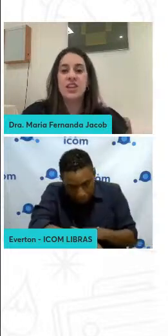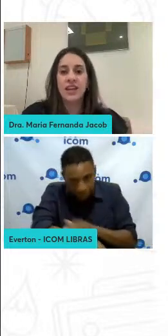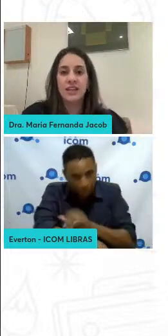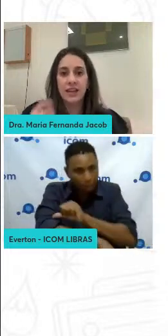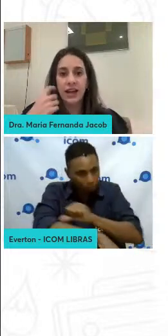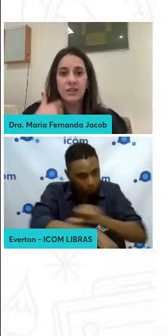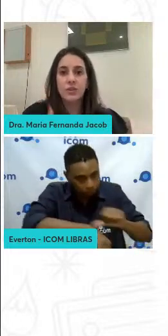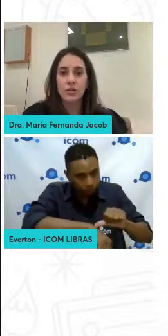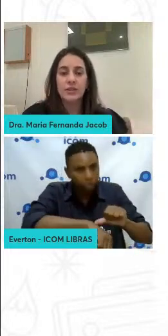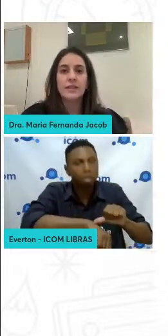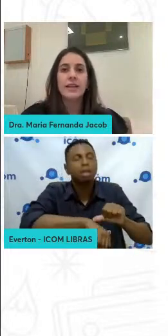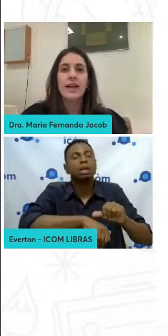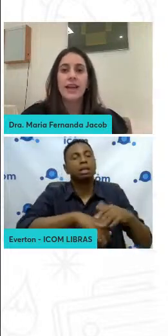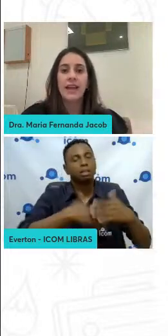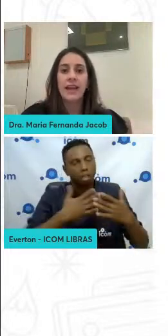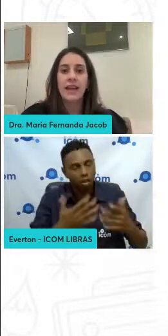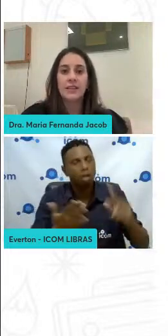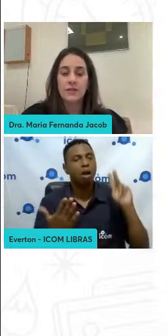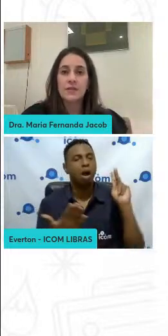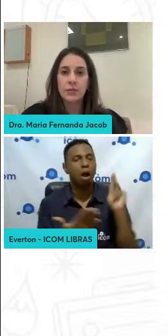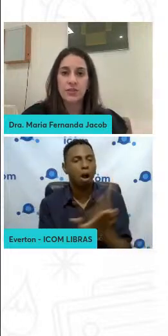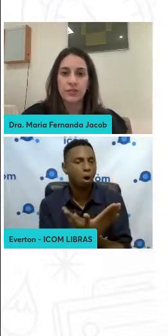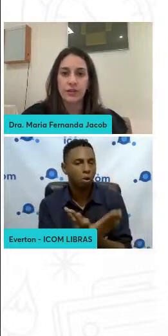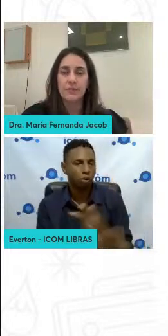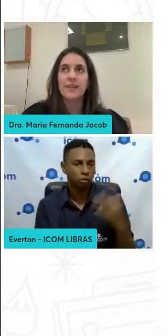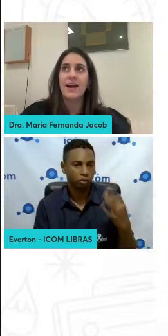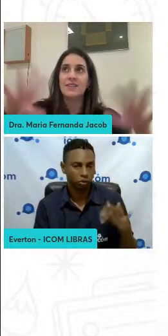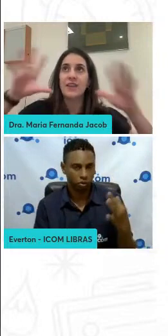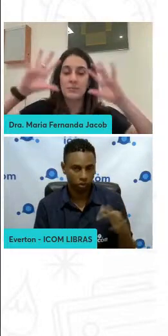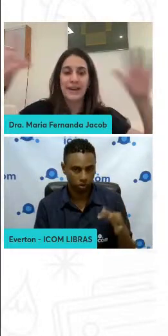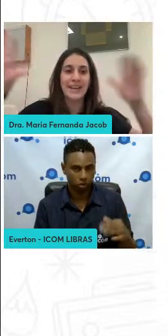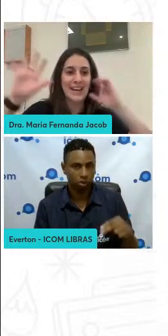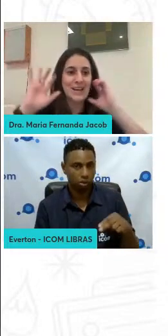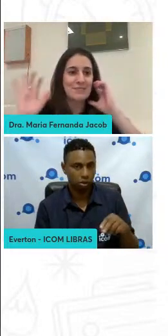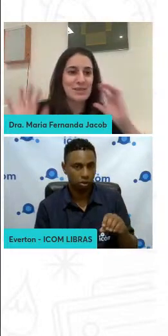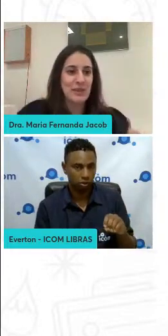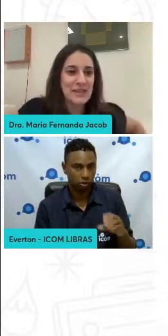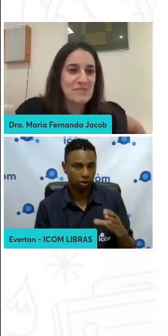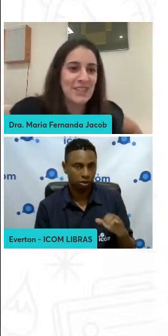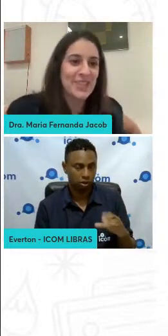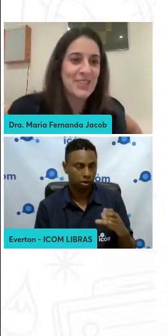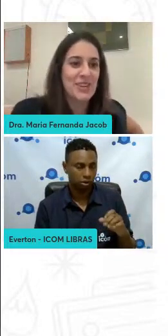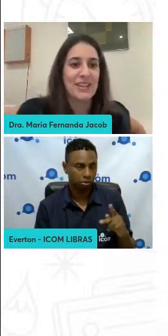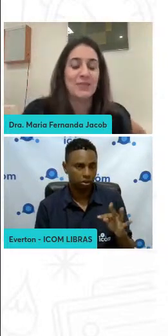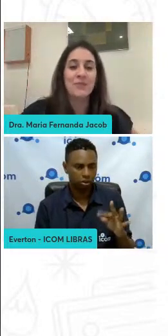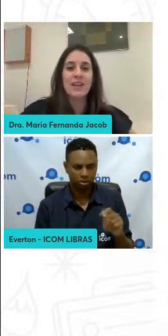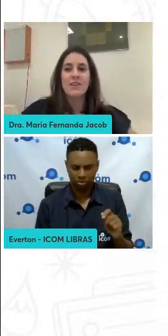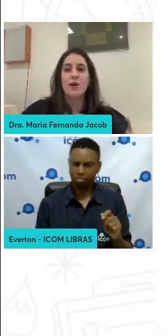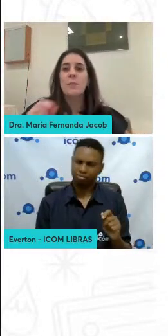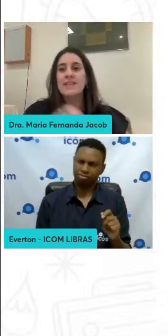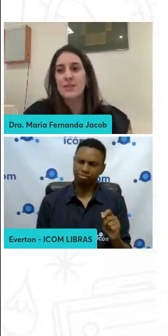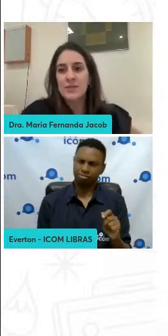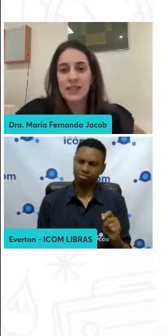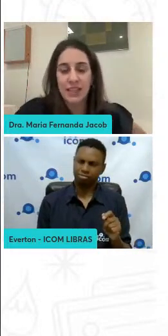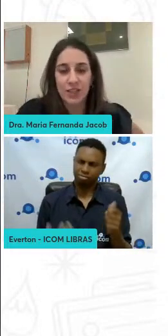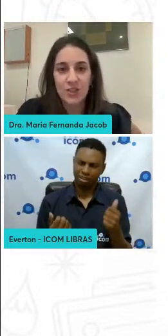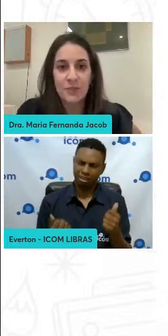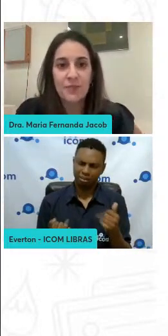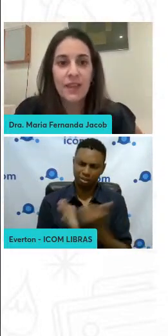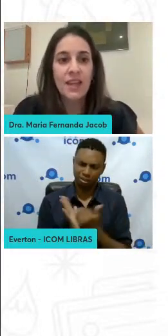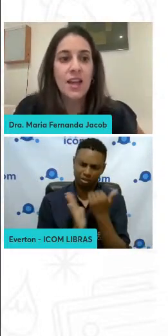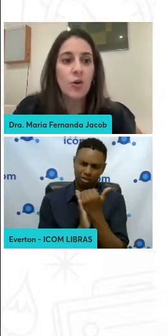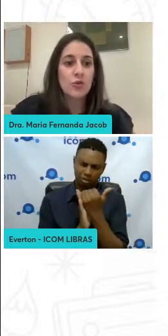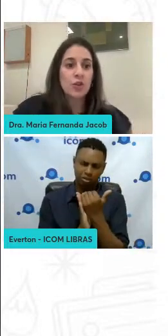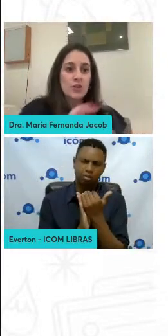que gere a dor nociceptiva. Aí você fala, para lá, me explica melhor isso aí. Vamos pensar o